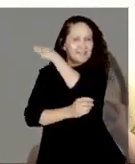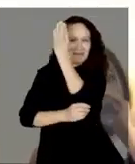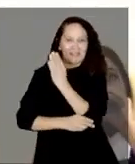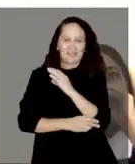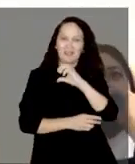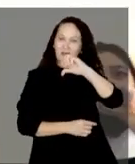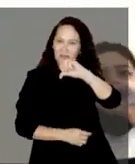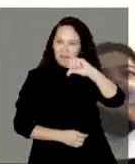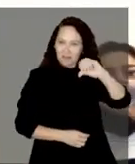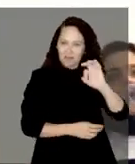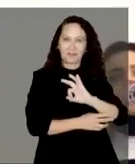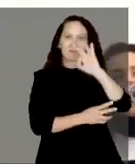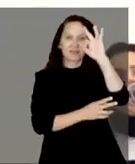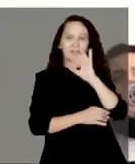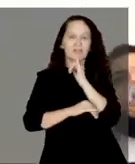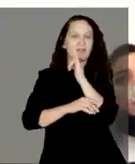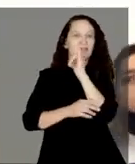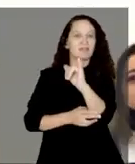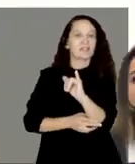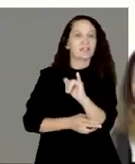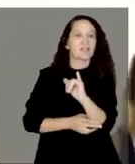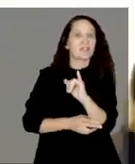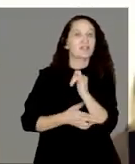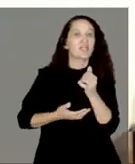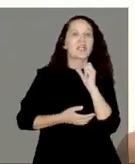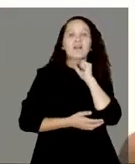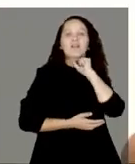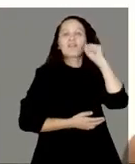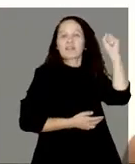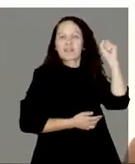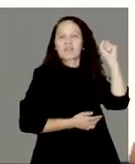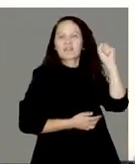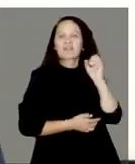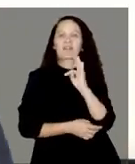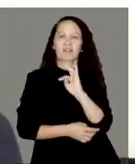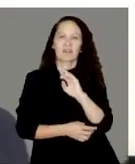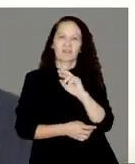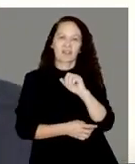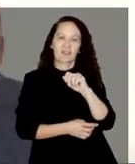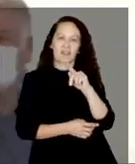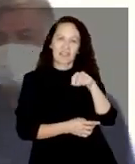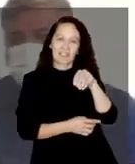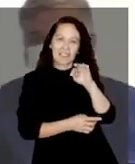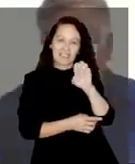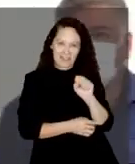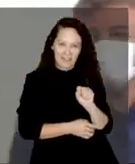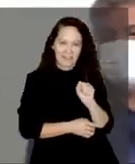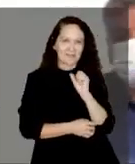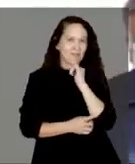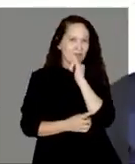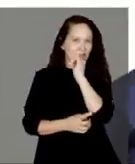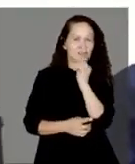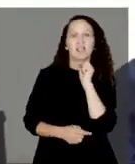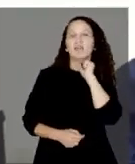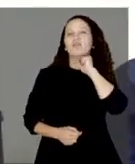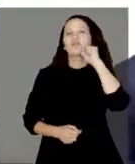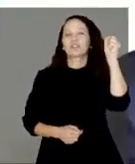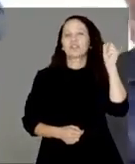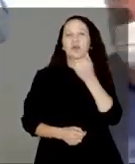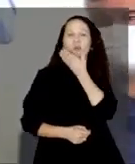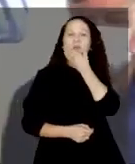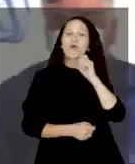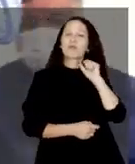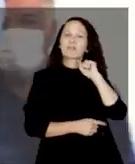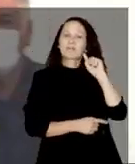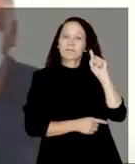1889, 97 anos depois de proclamada a República e depois de